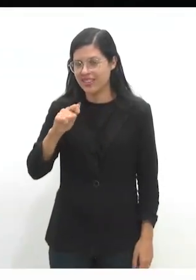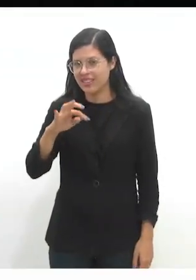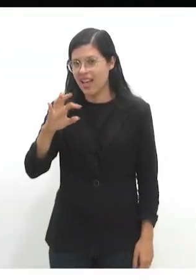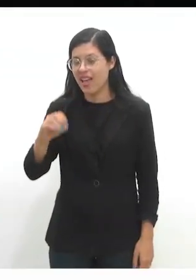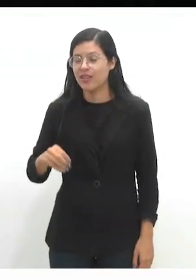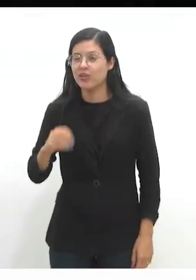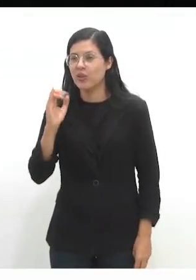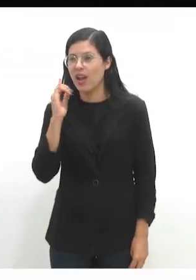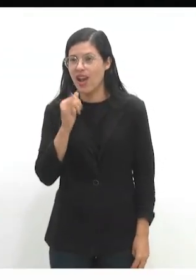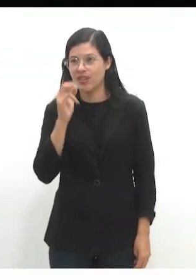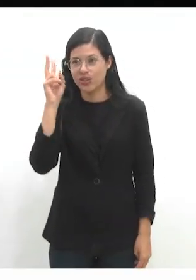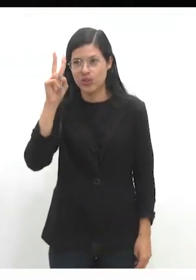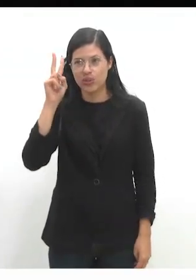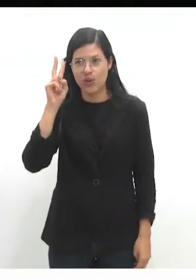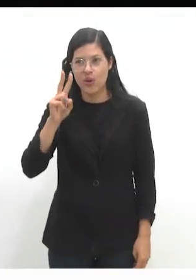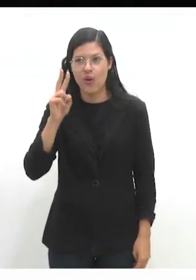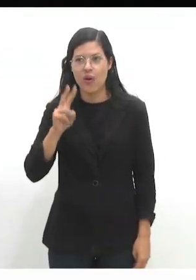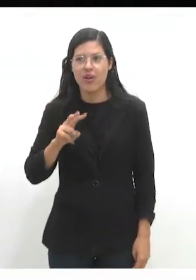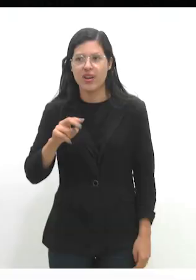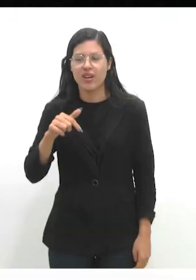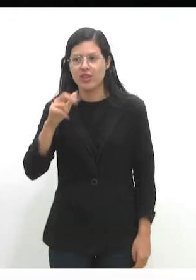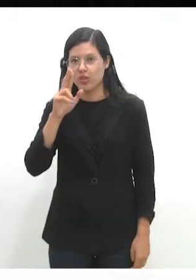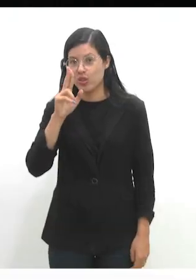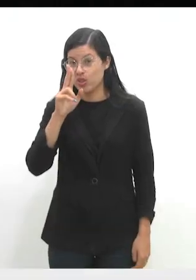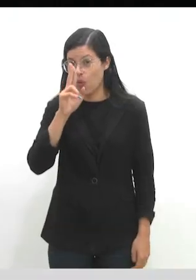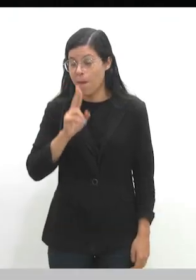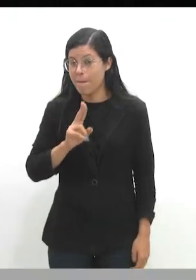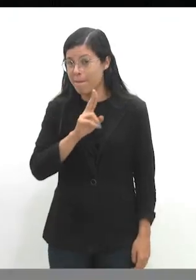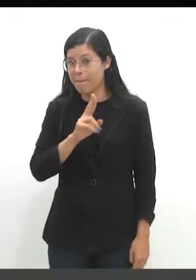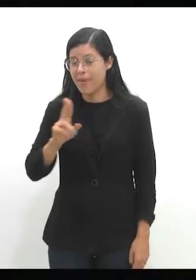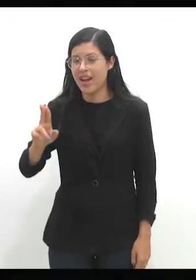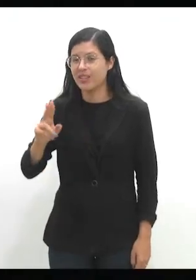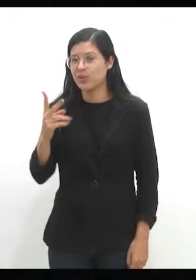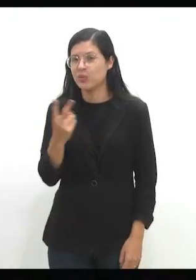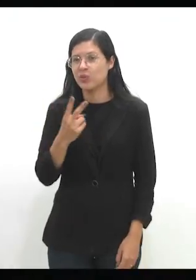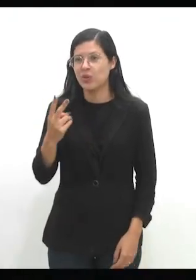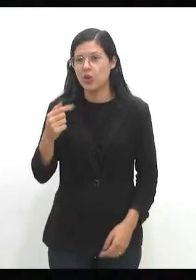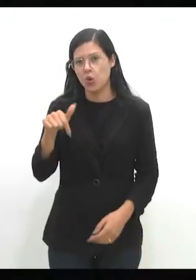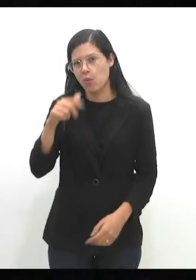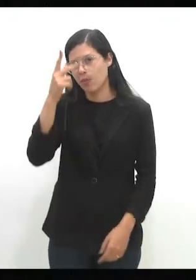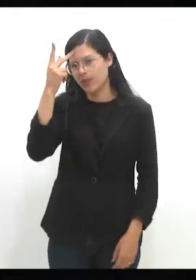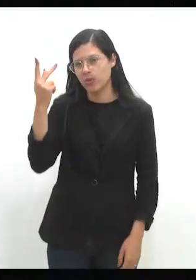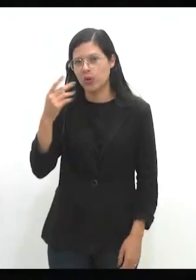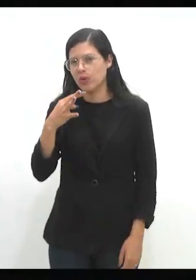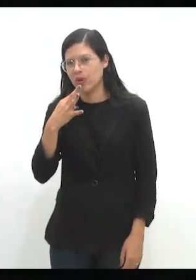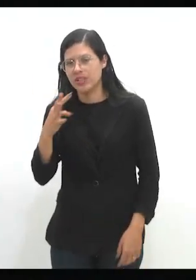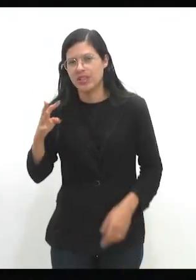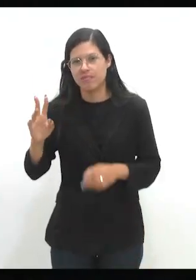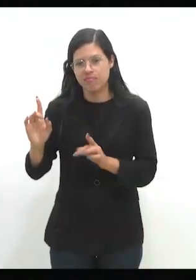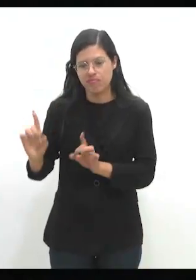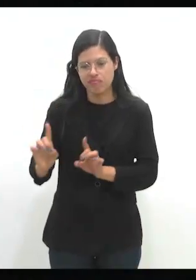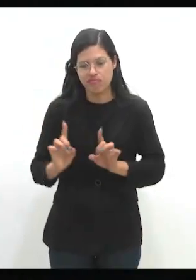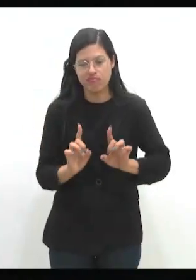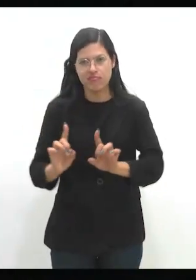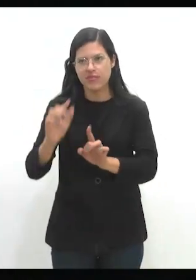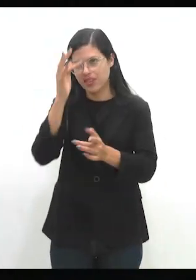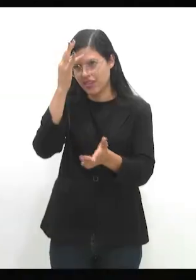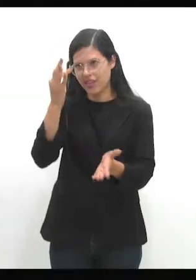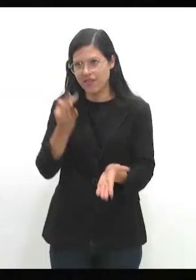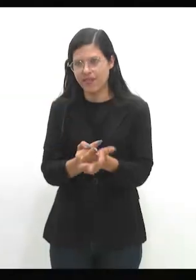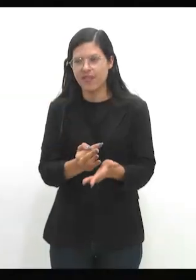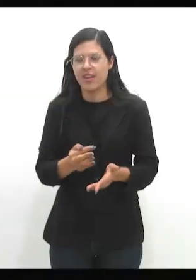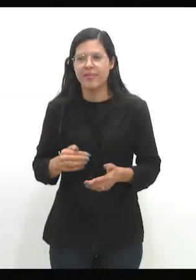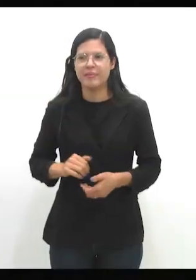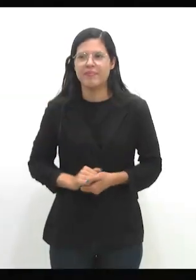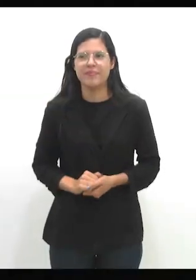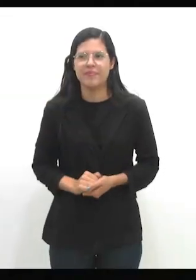que conta a história, né, de um leigo e um padre, os dois seguindo a estrada da fé, cada um, né, dentro da sua vocação. Ao